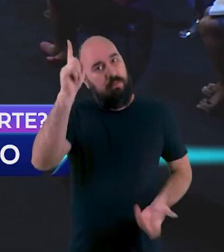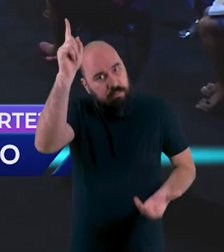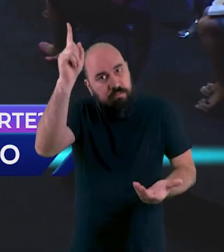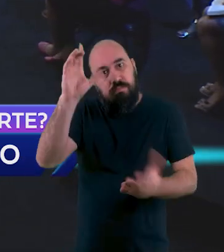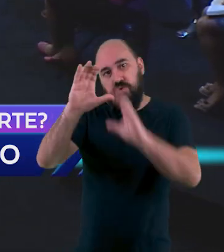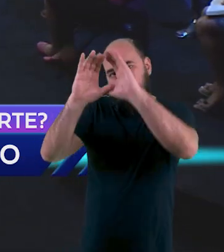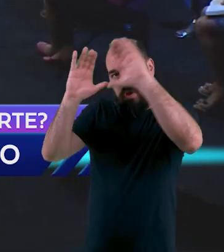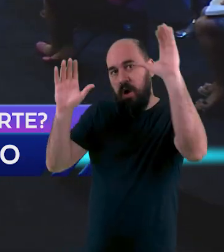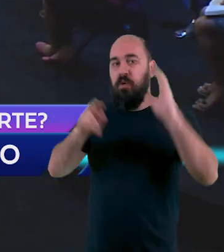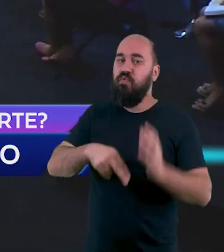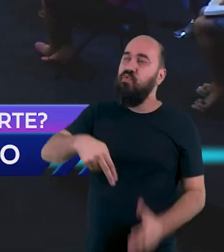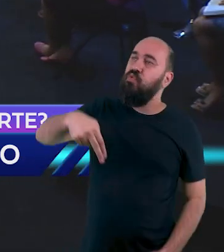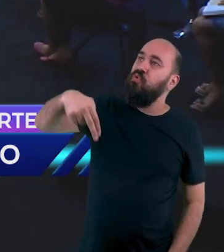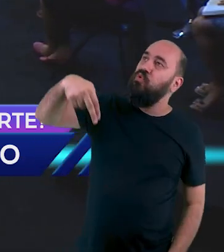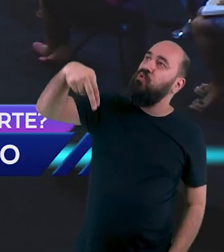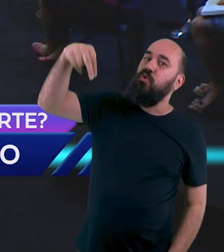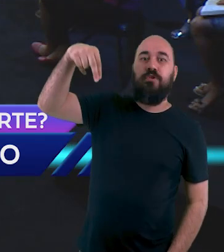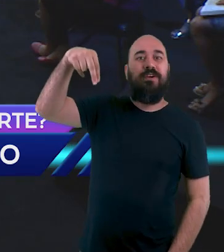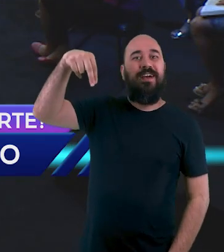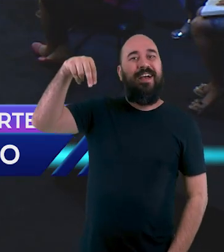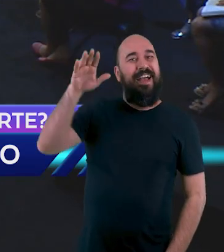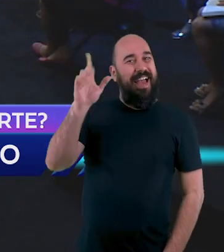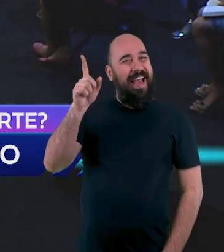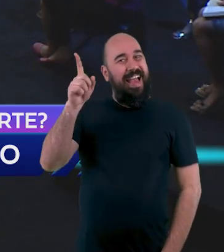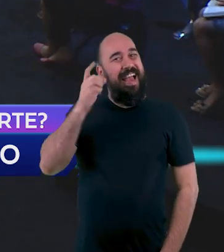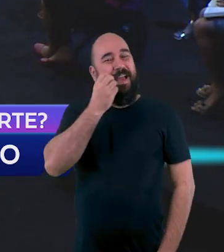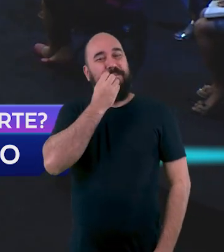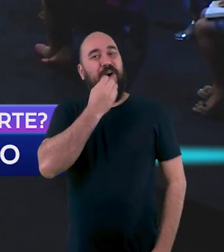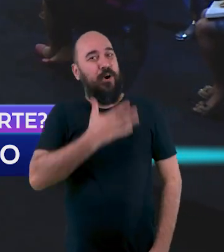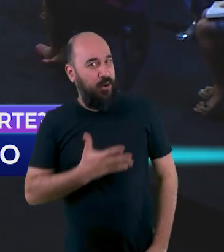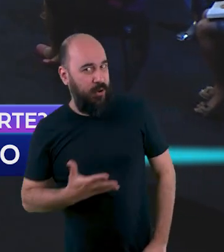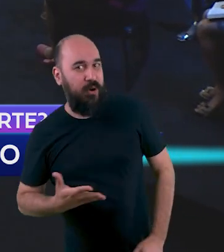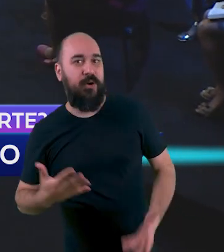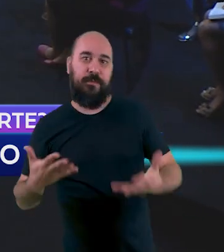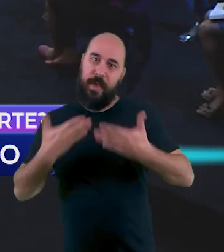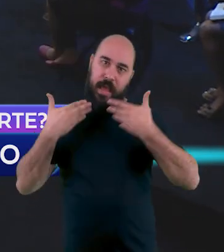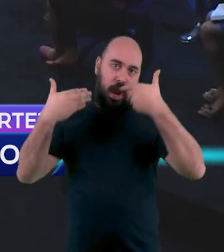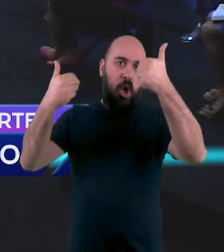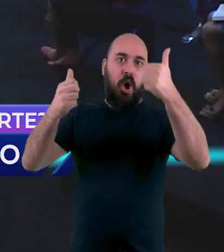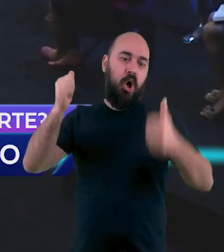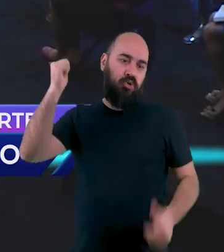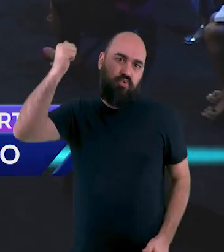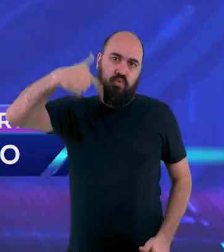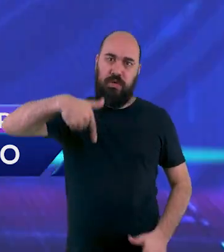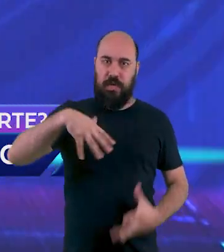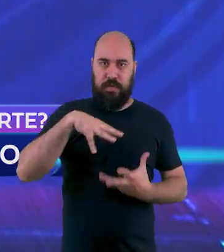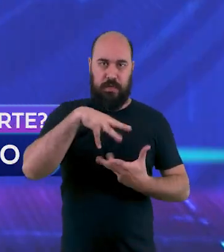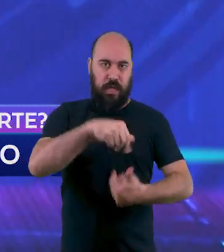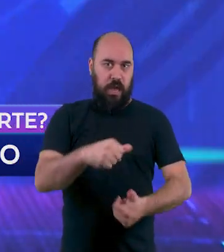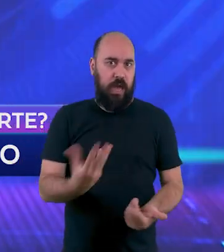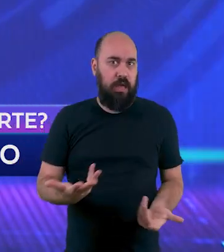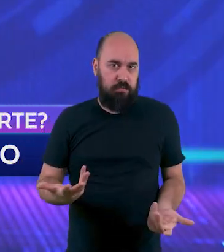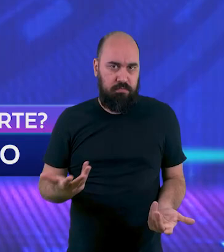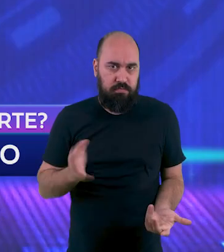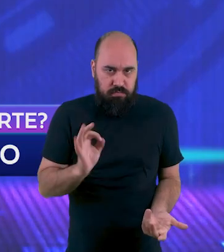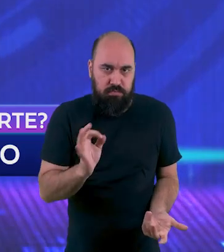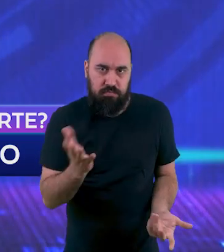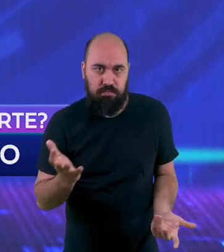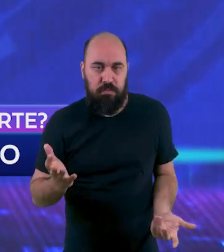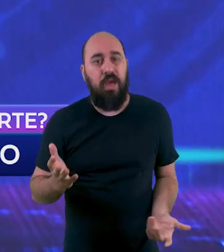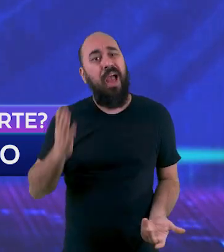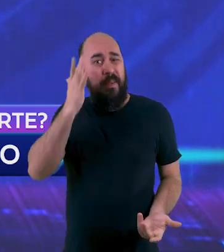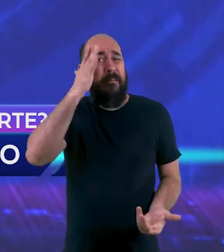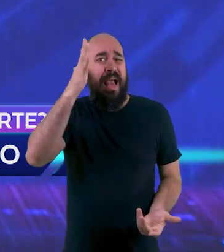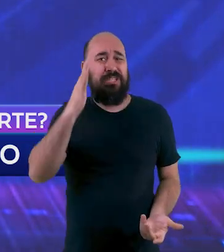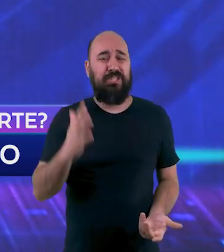é idealizado por aí, este céu para o qual as pessoas vão é muito melhor do que essa vida aqui. É muito melhor do que esse mundo aqui. Agora